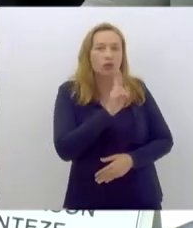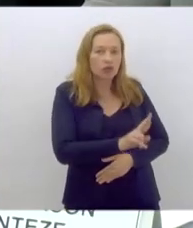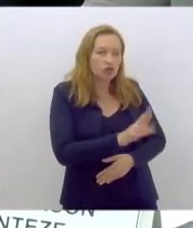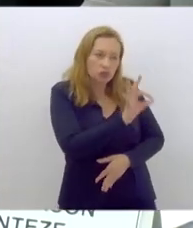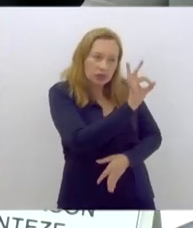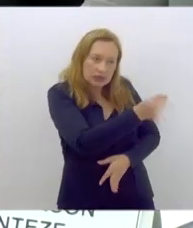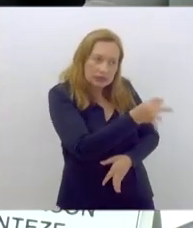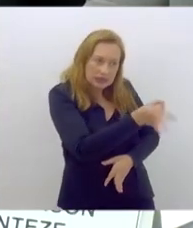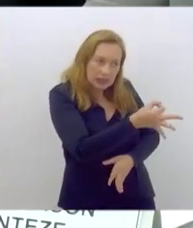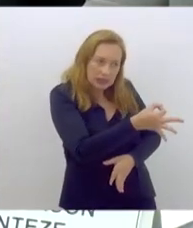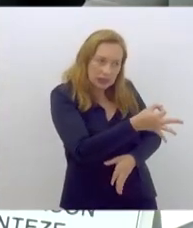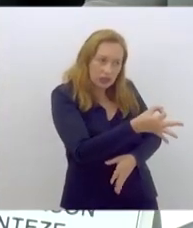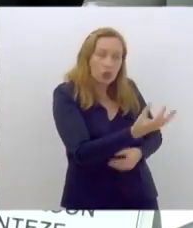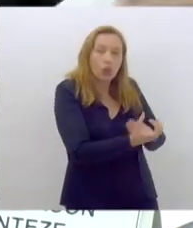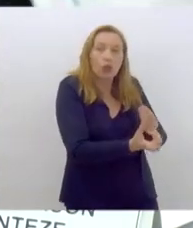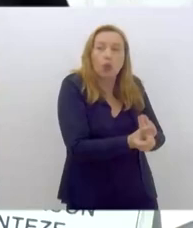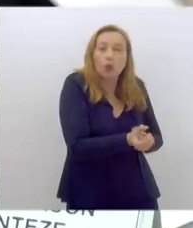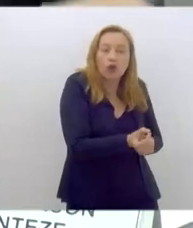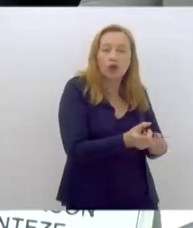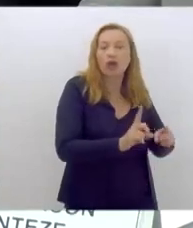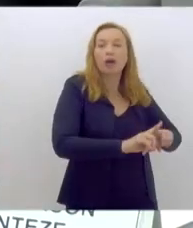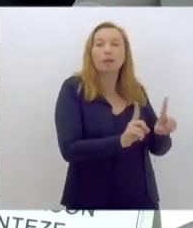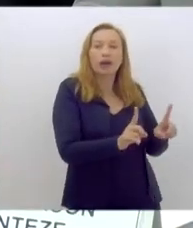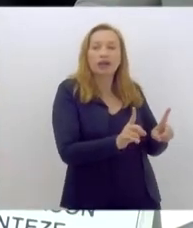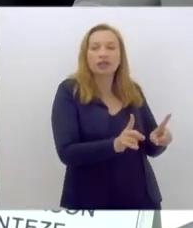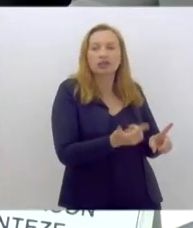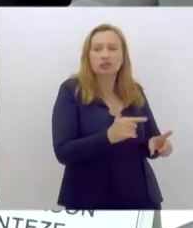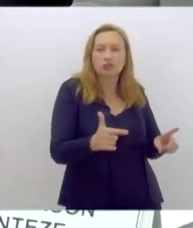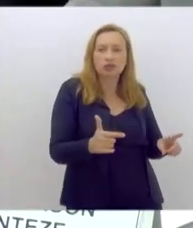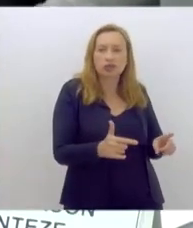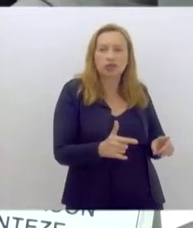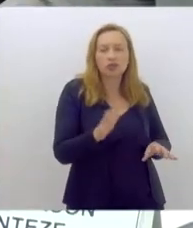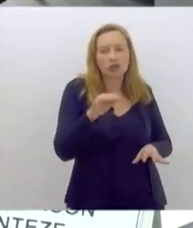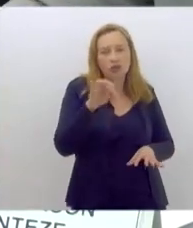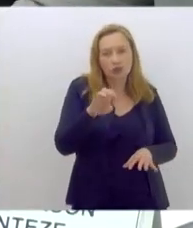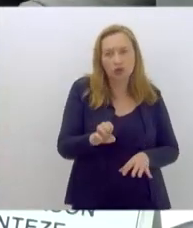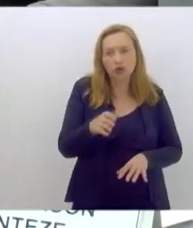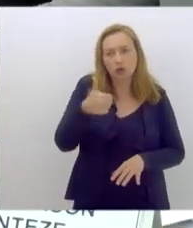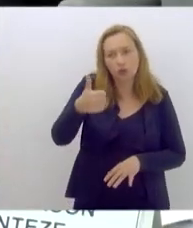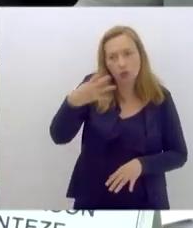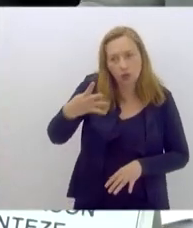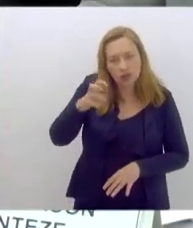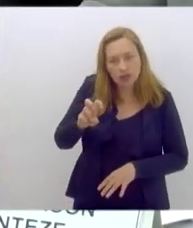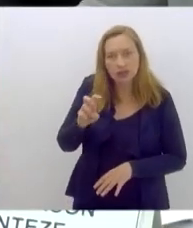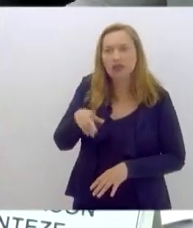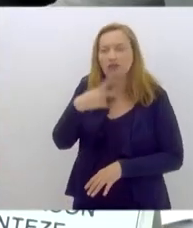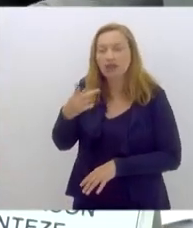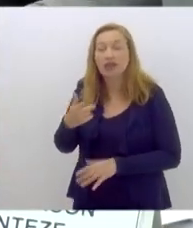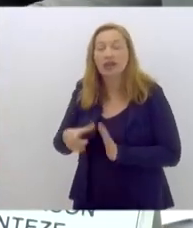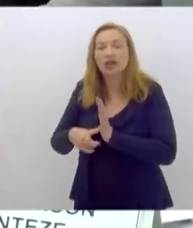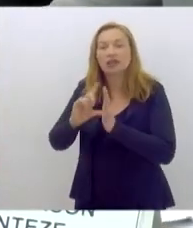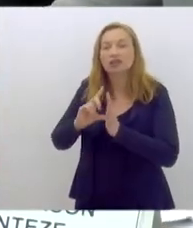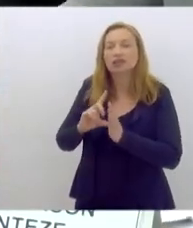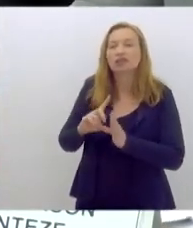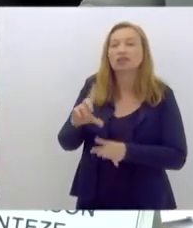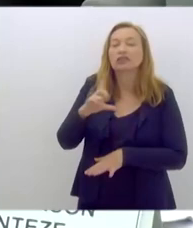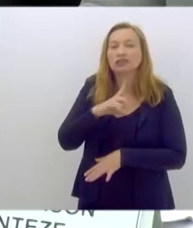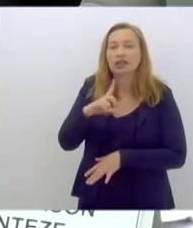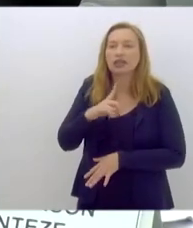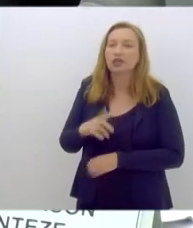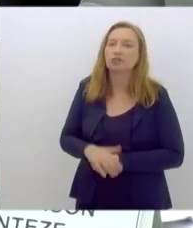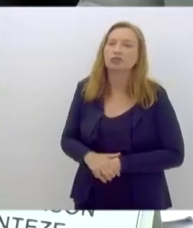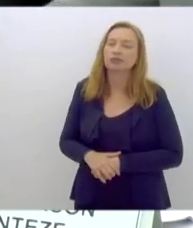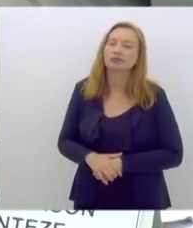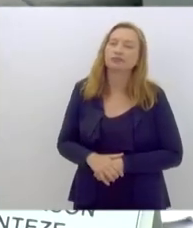concreta sobre o que tem agora embora a gente não tenha quando eu tiro a fonte 145 Como eu disse aqui antes nós teremos